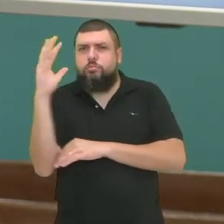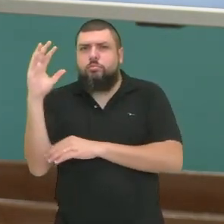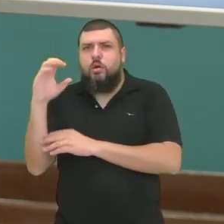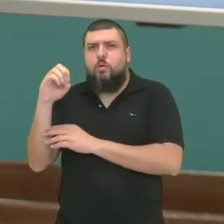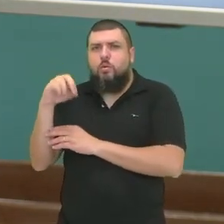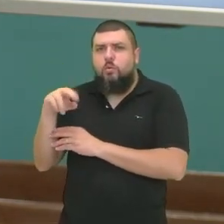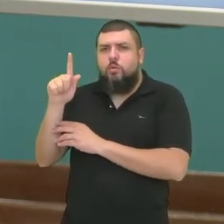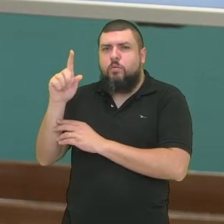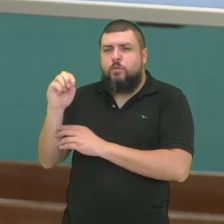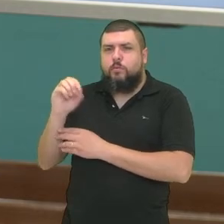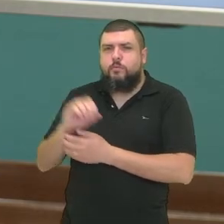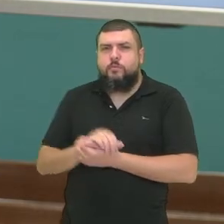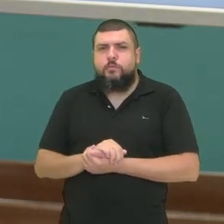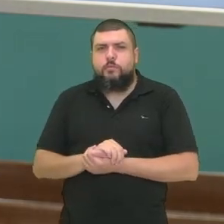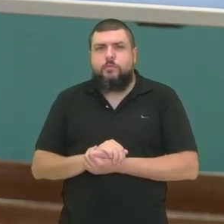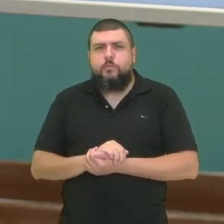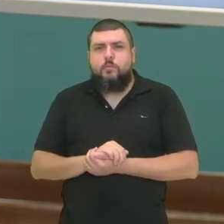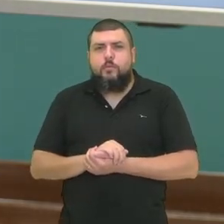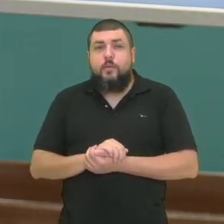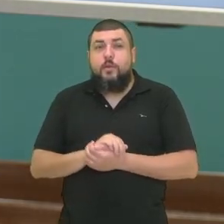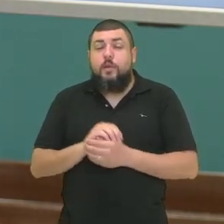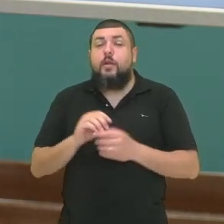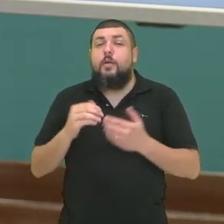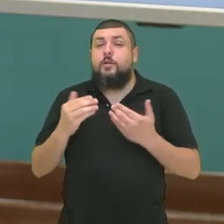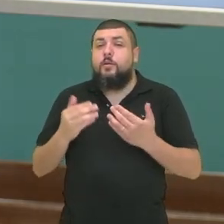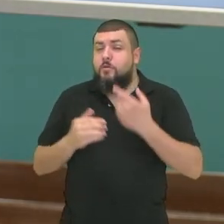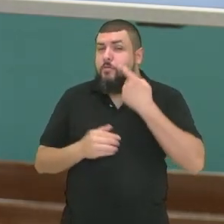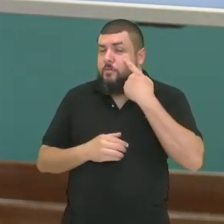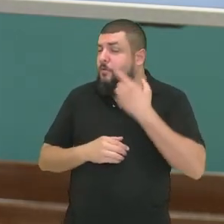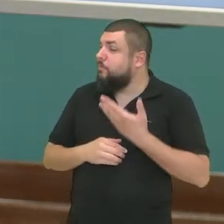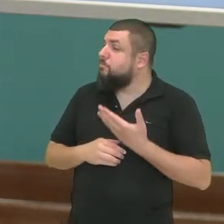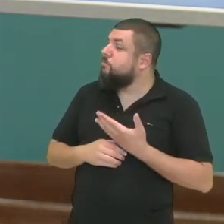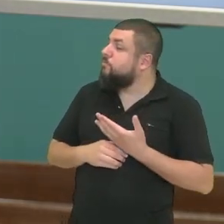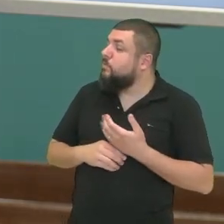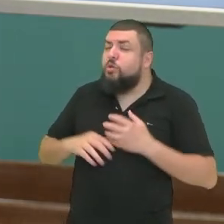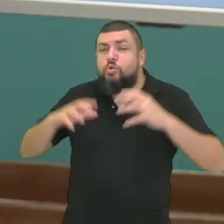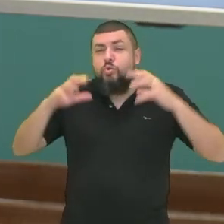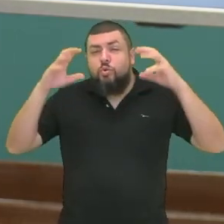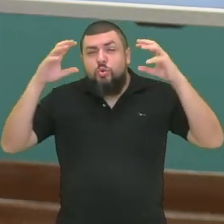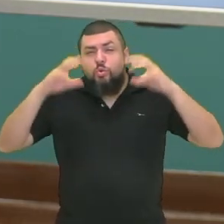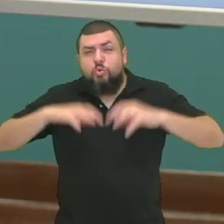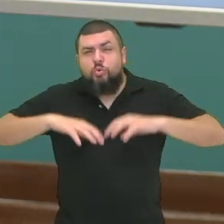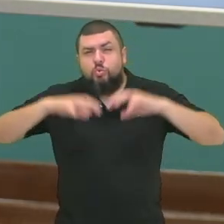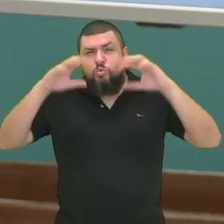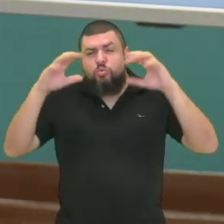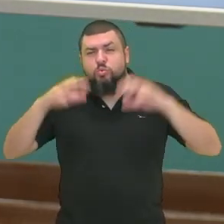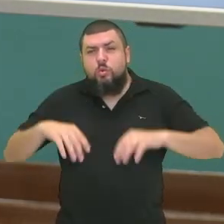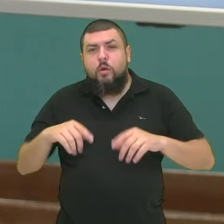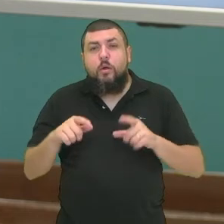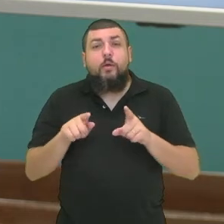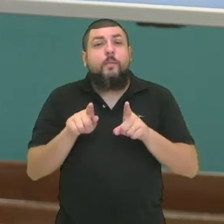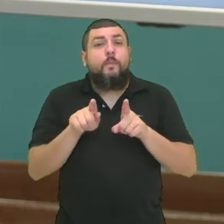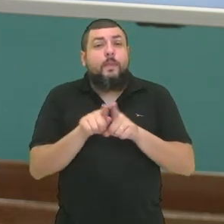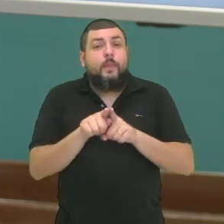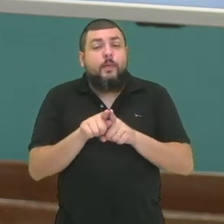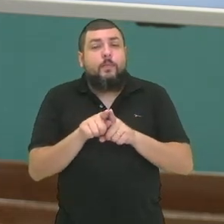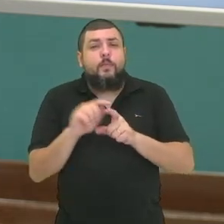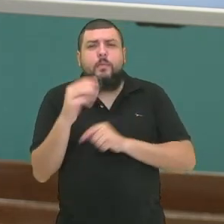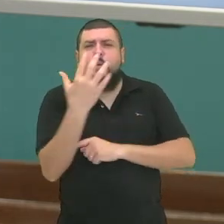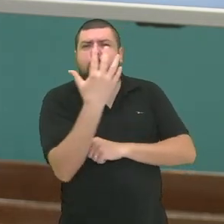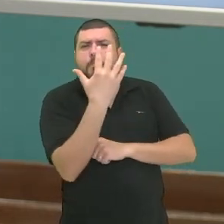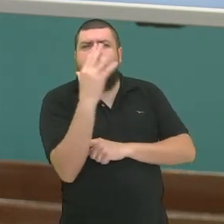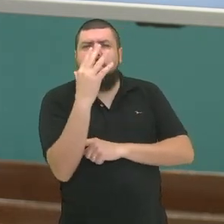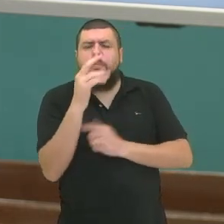brasileira, ok? Chove muito, então os índices pluviométricos são grandes, ok? E tem muitas espécies vegetais